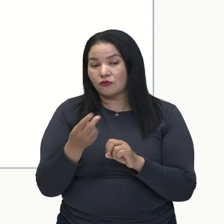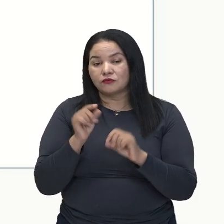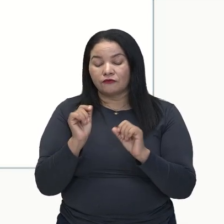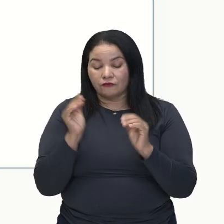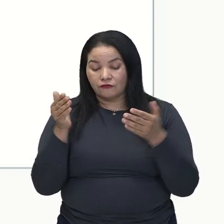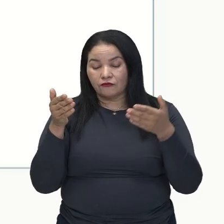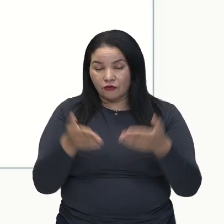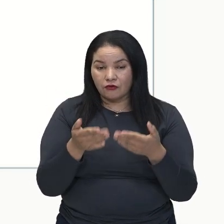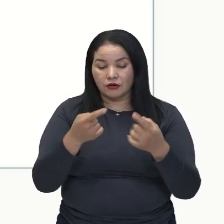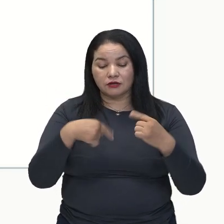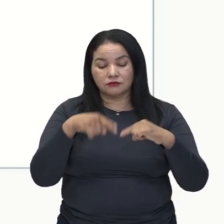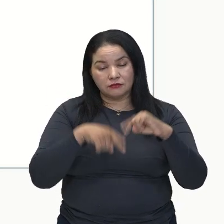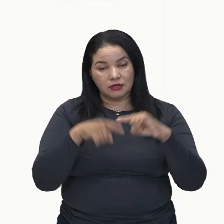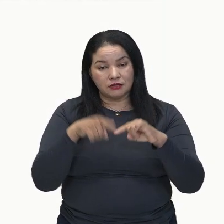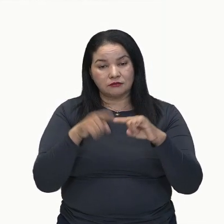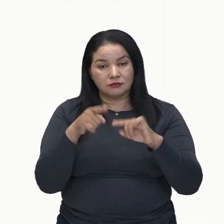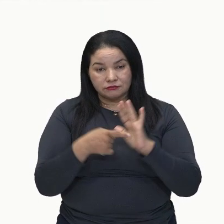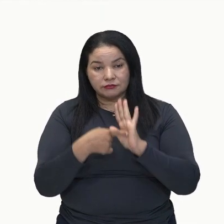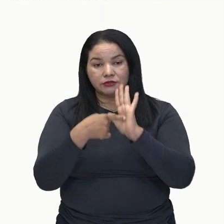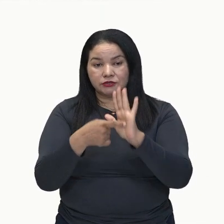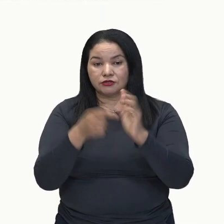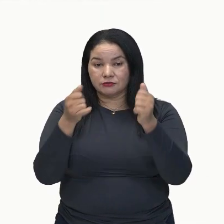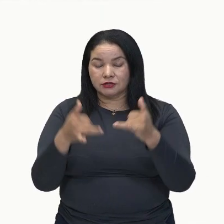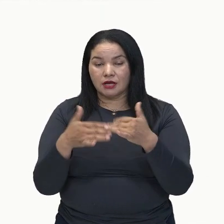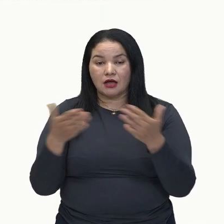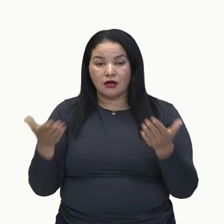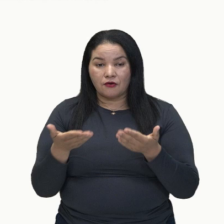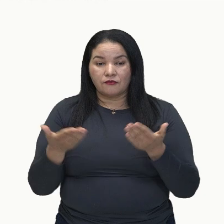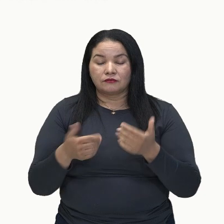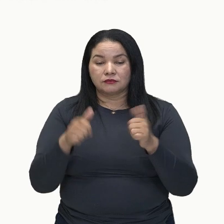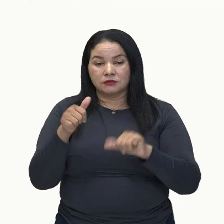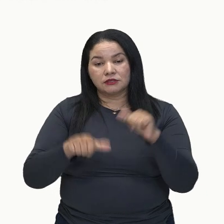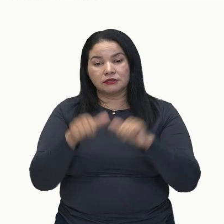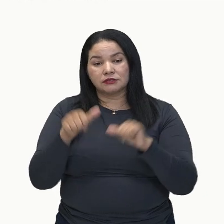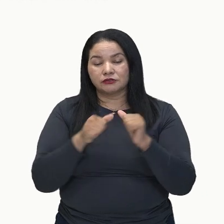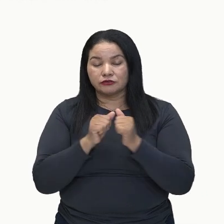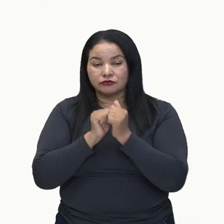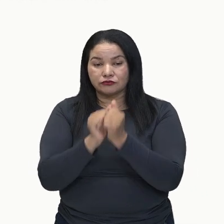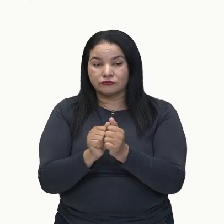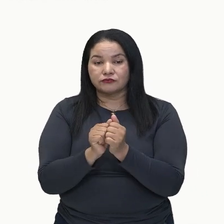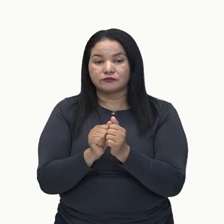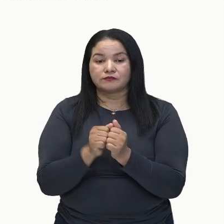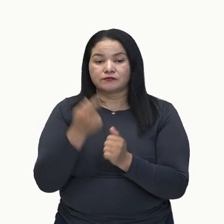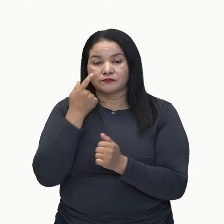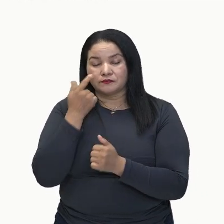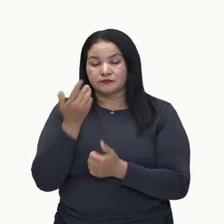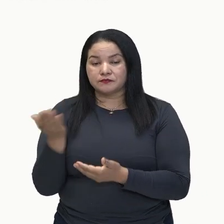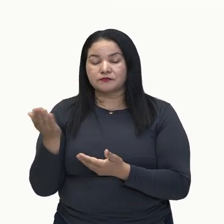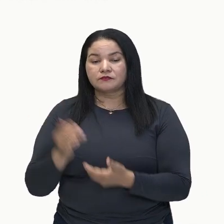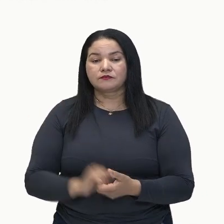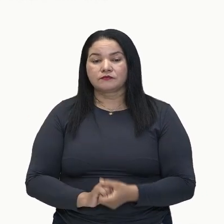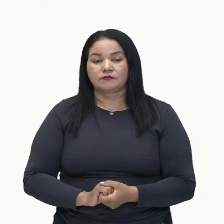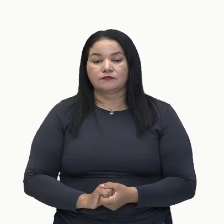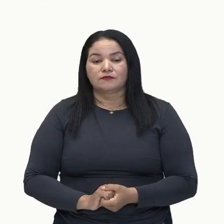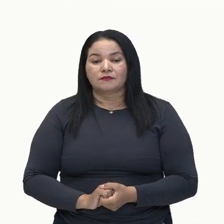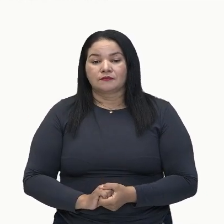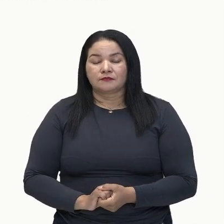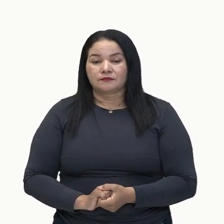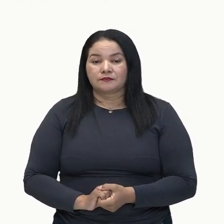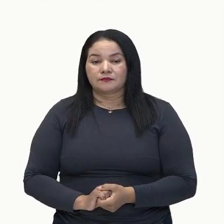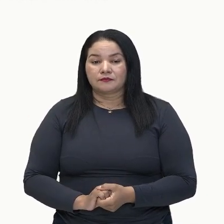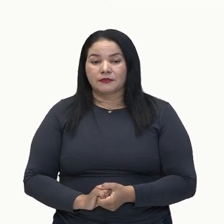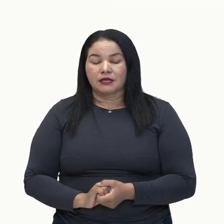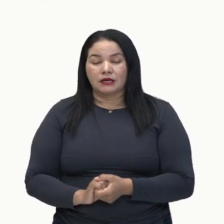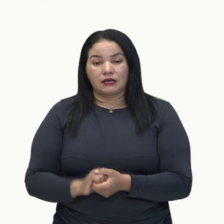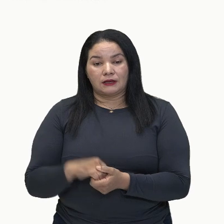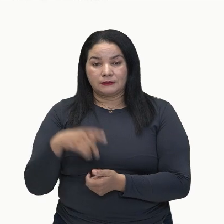que nós já trouxemos. E para a gente analisar aqui juntos, trouxe algumas questões só para a gente dar uma olhadinha de como a gente pode ter